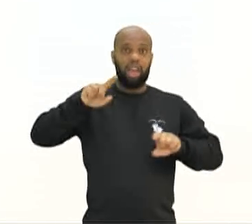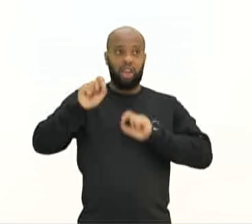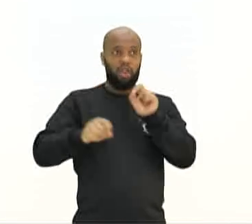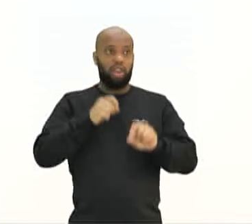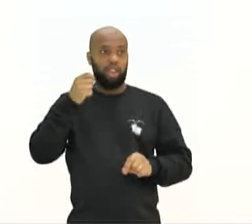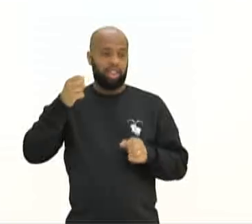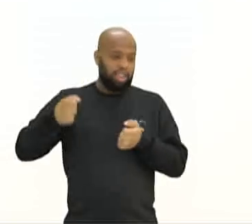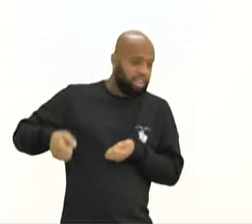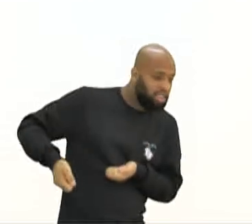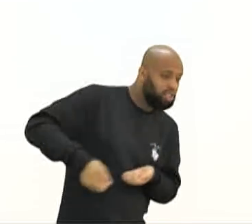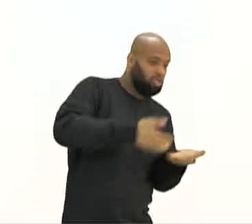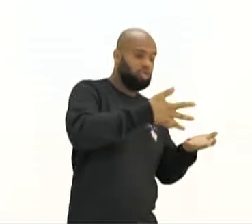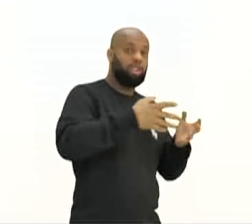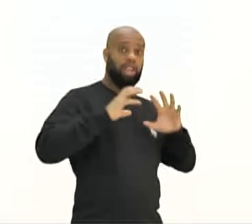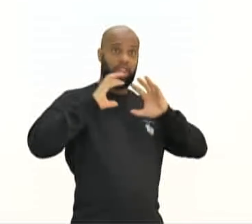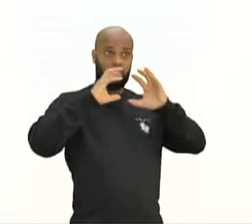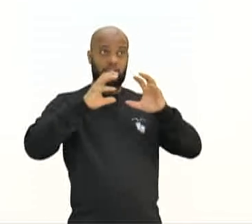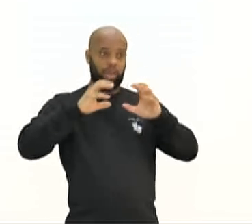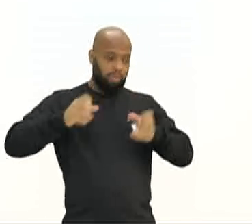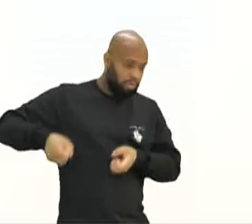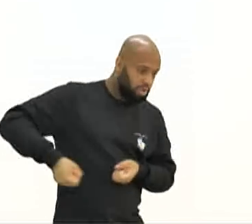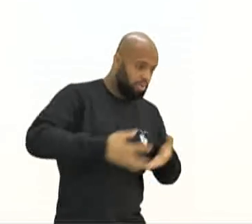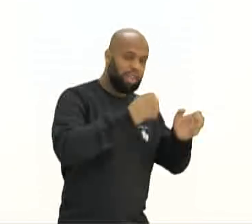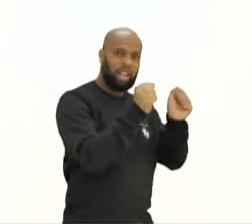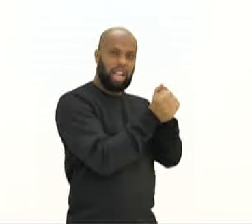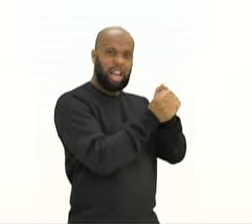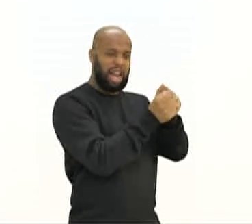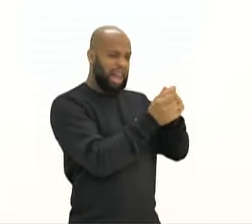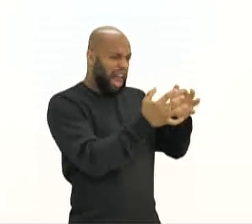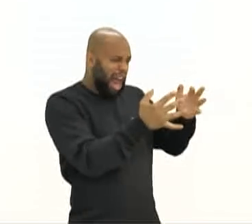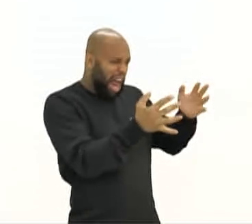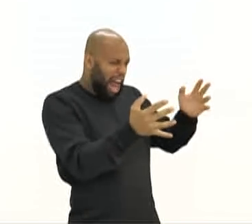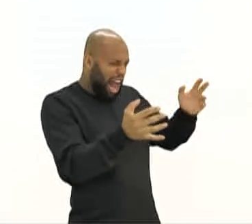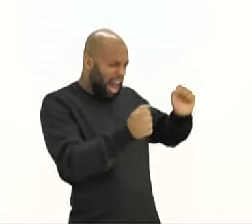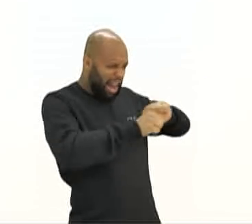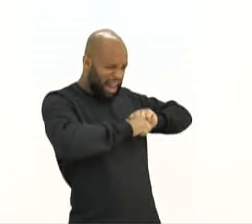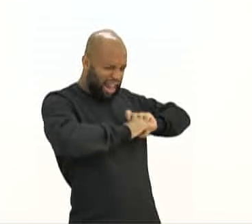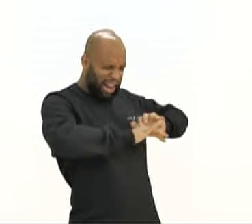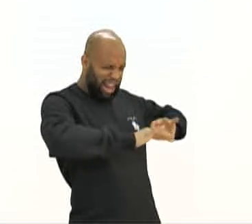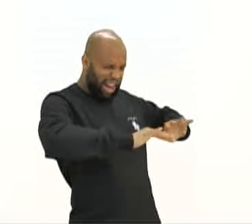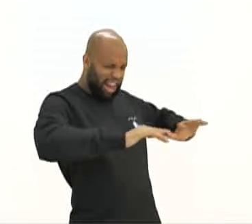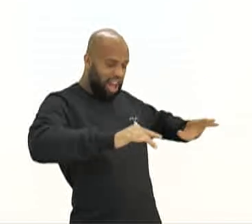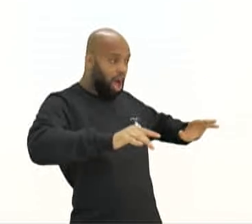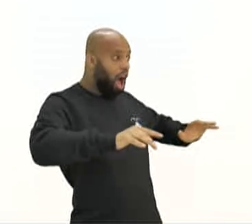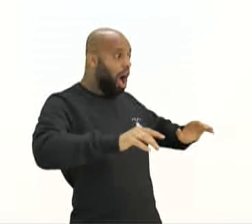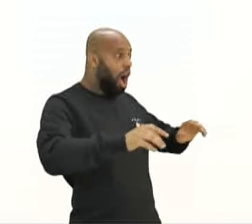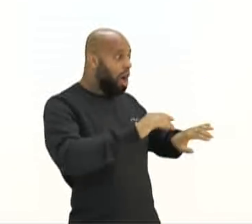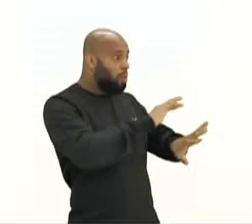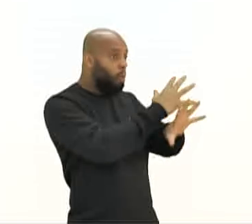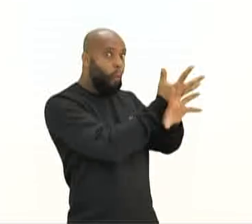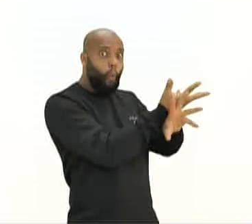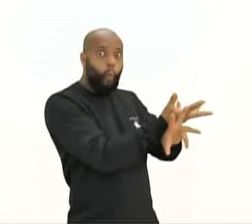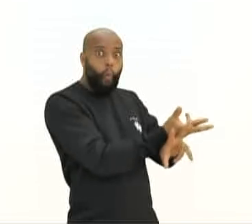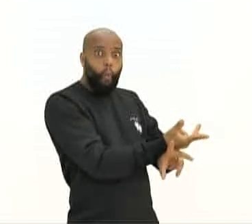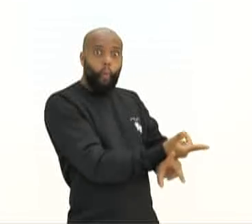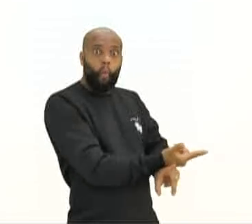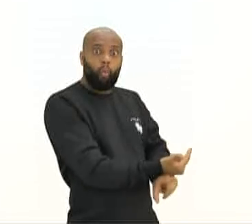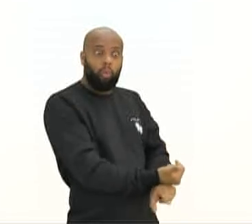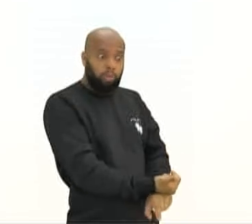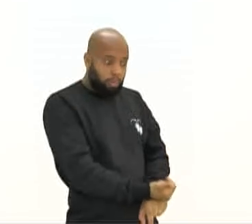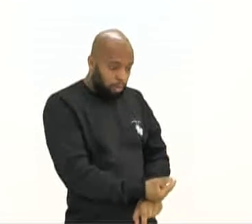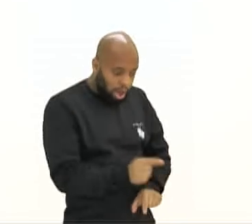nas mãos da amiga, a bola estilhaçou o jogo e a amizade. Uma moldura vazia, cacos de espelho no chão.